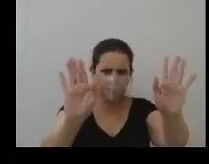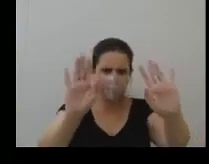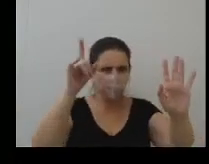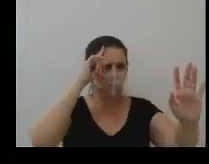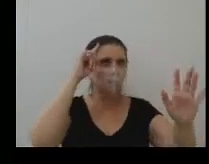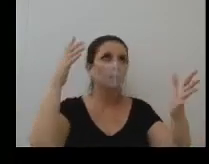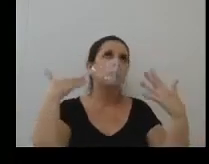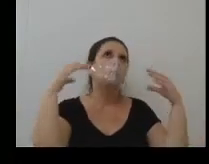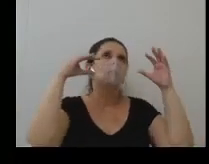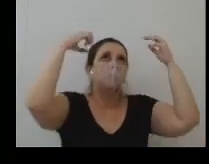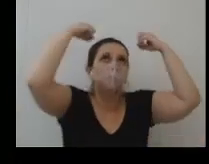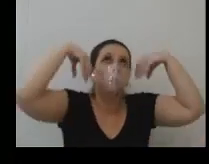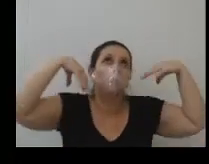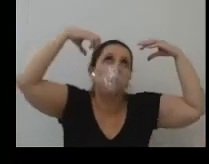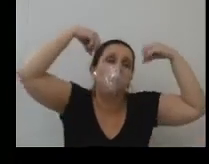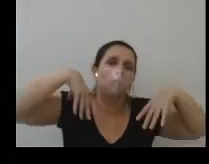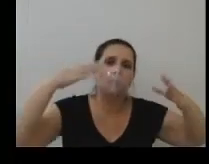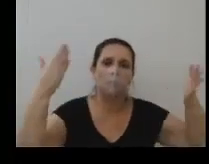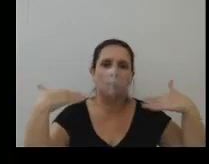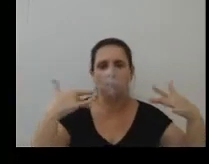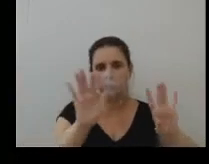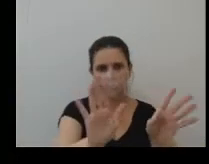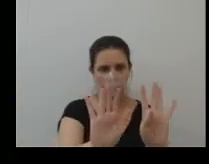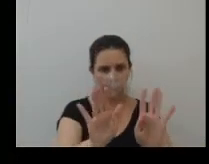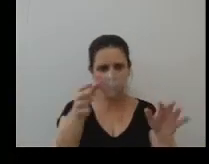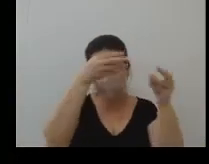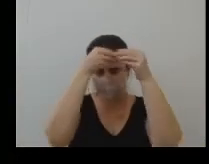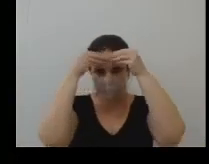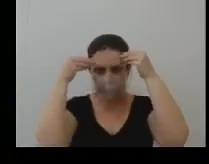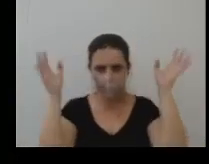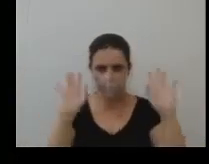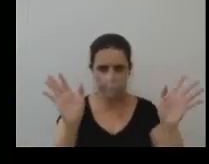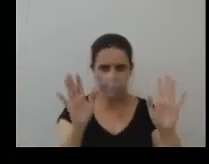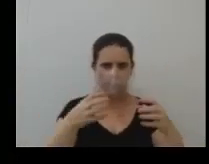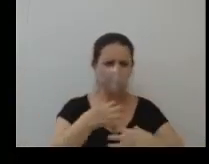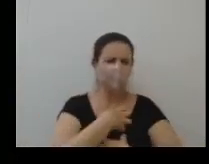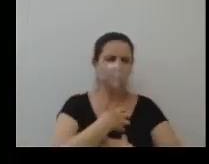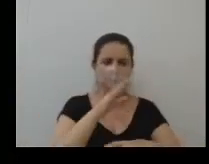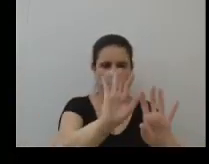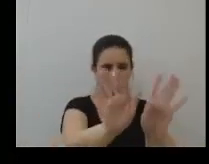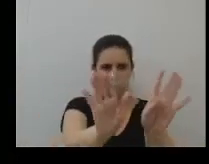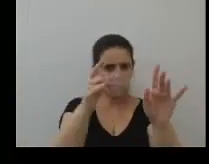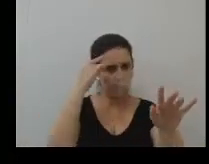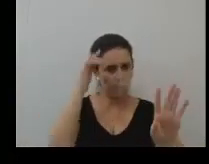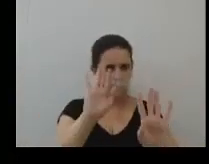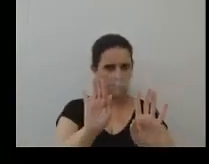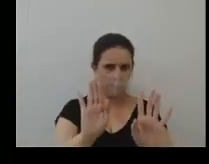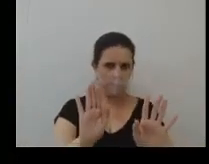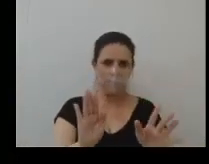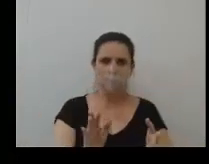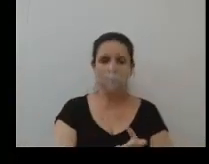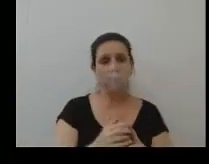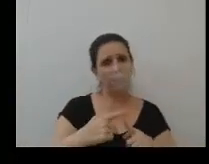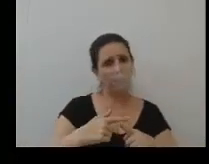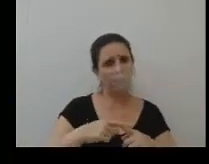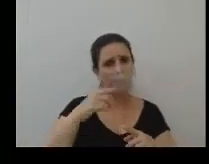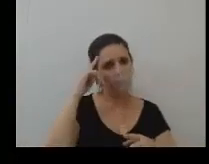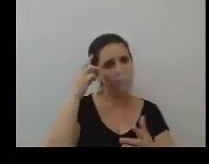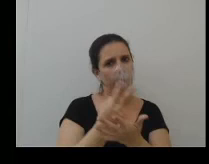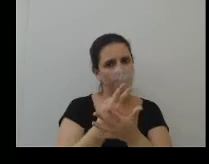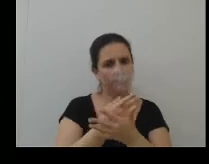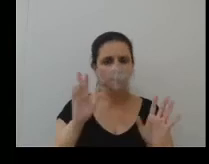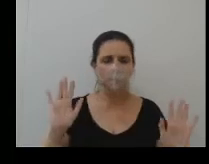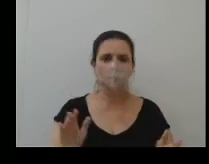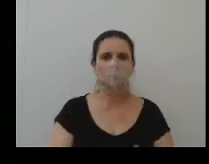de que você tem uma sensação. Eu não quero que vocês pensem em sensação, porque a sensação nos engana, os